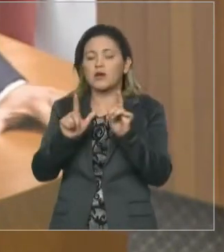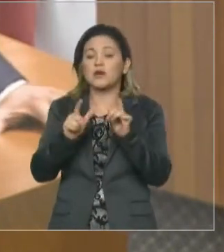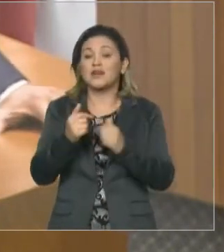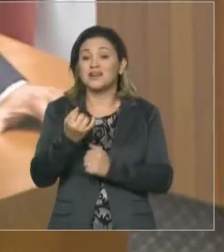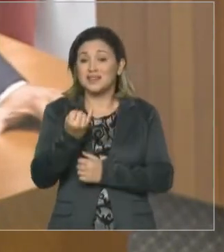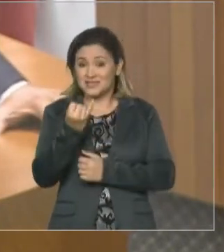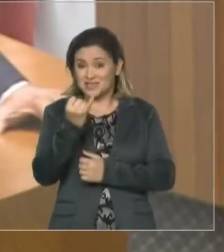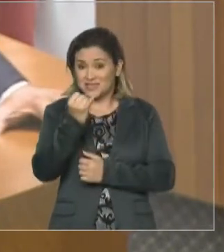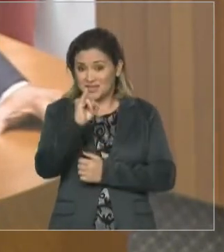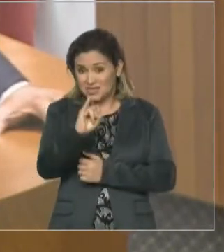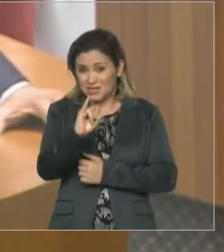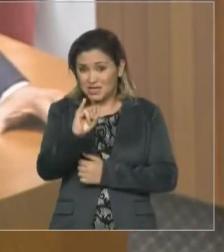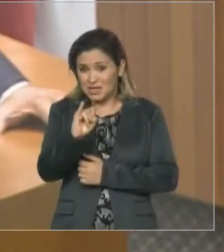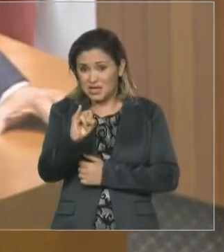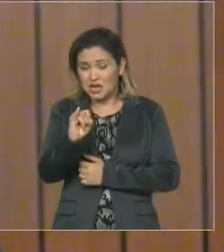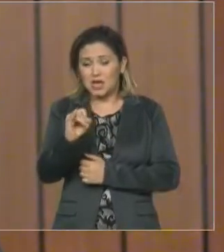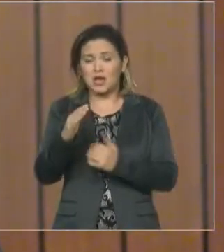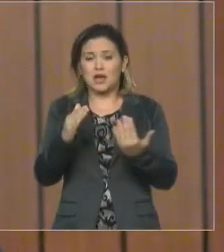do Maranhense